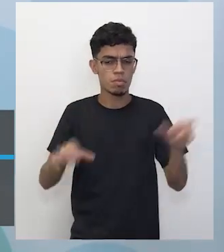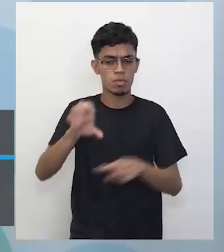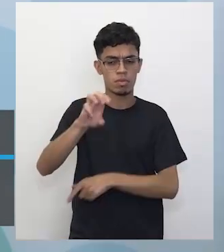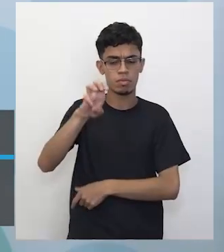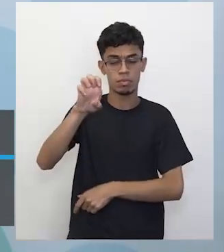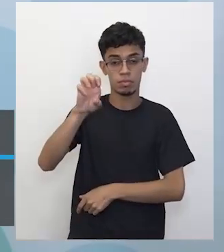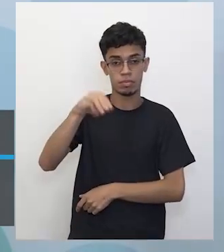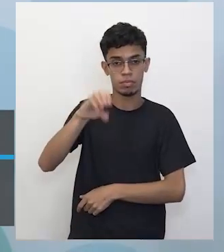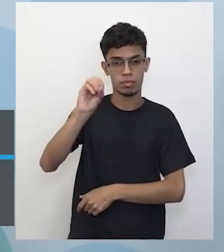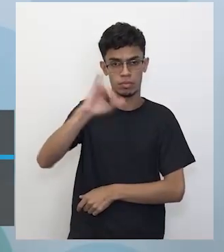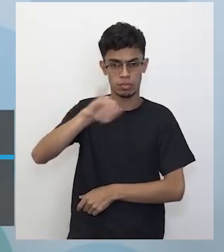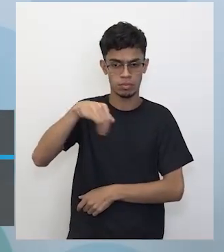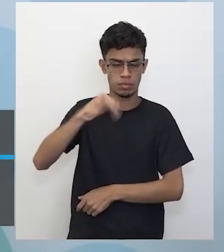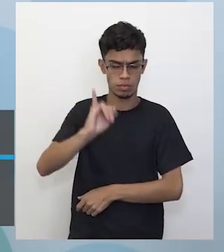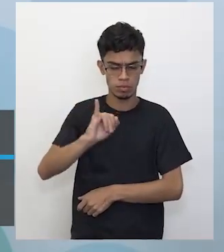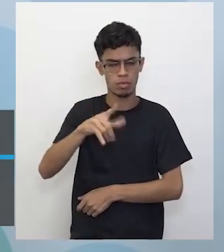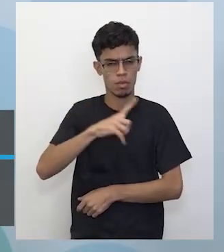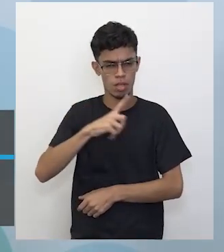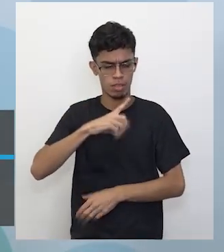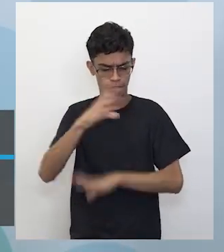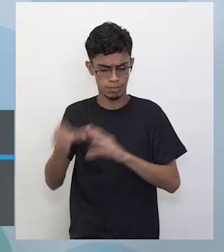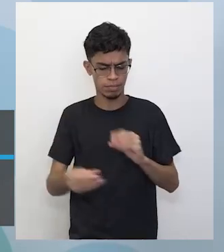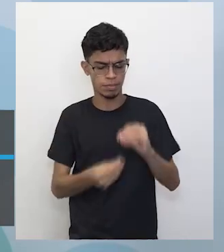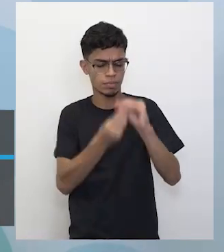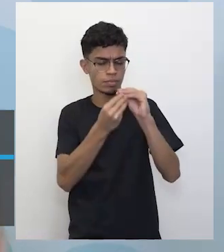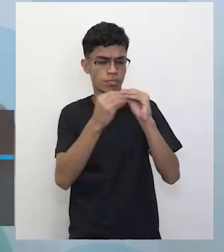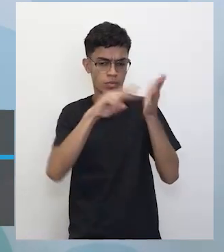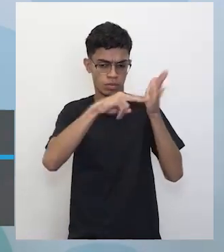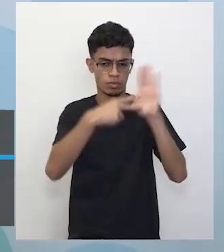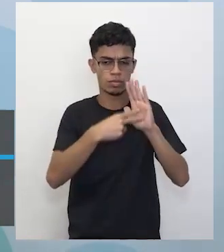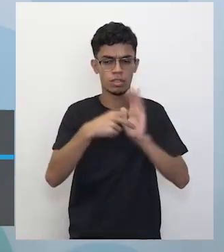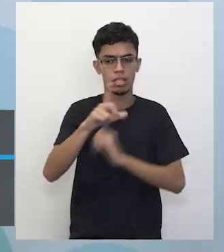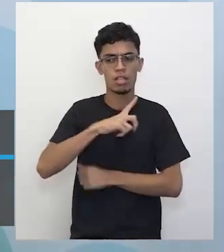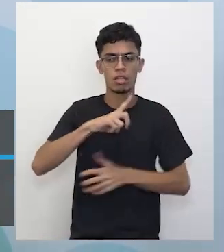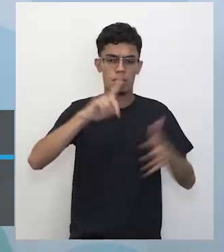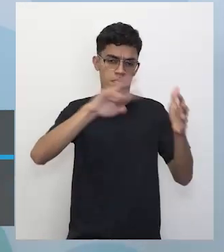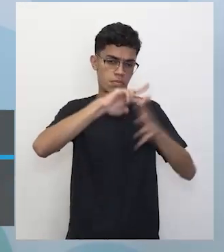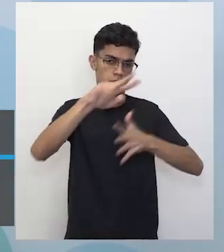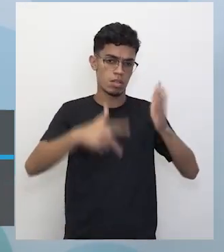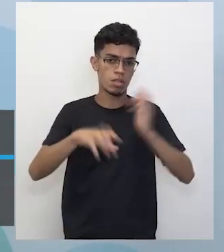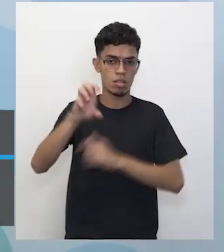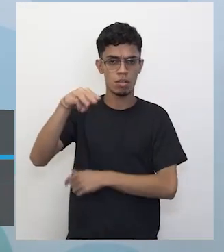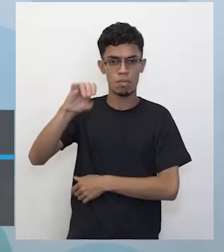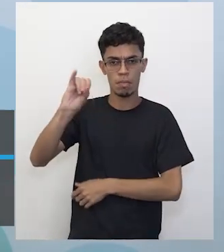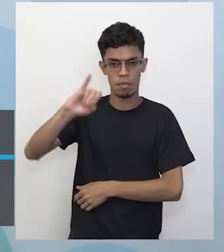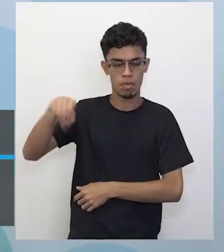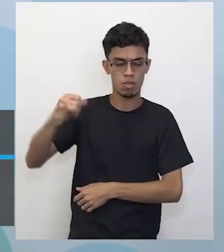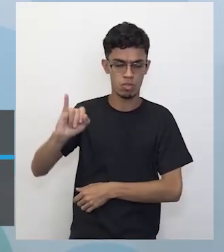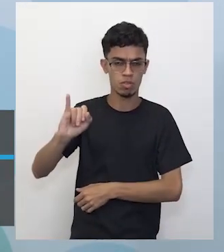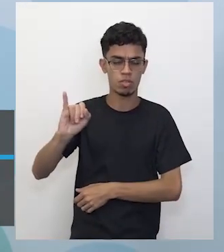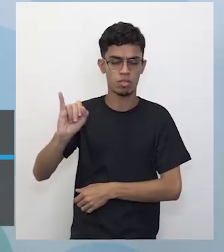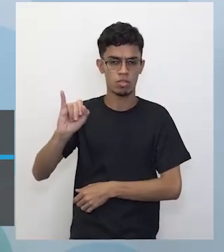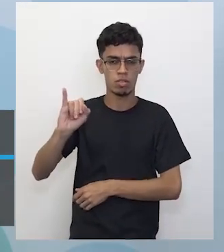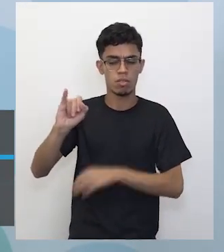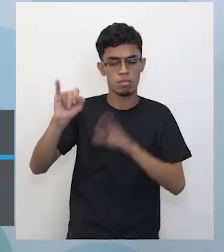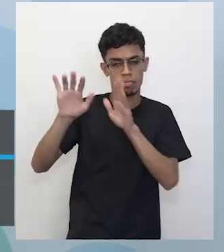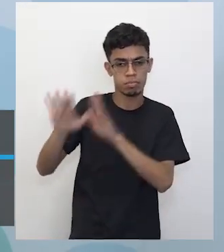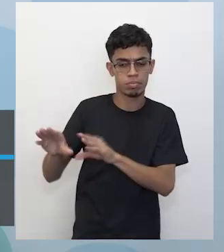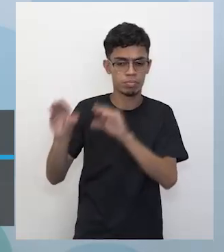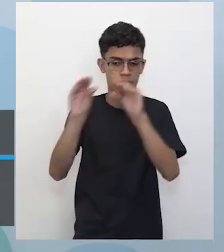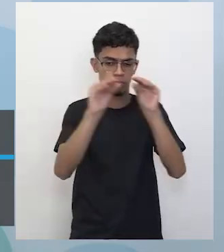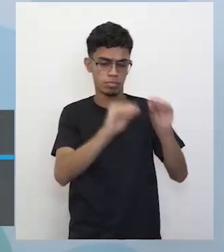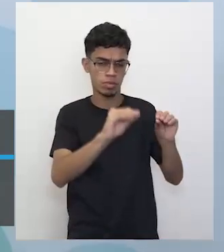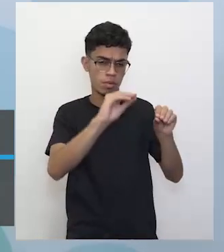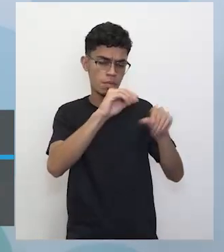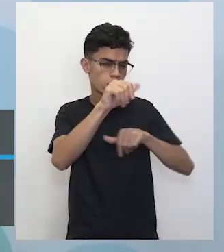a gente atribui significado para eles, né? Tem vários emojis que a gente deturpou o significado inicial dele. Ele passou a